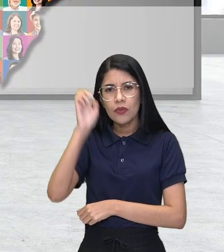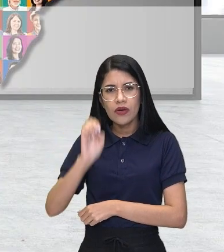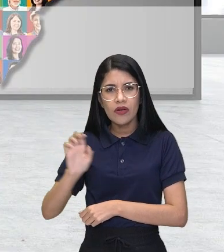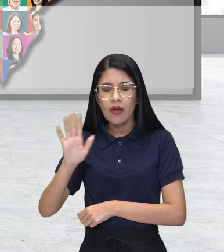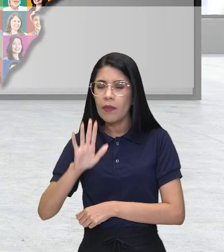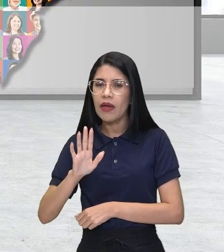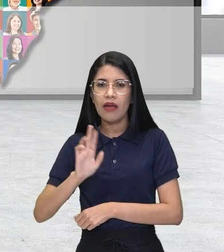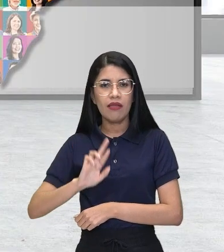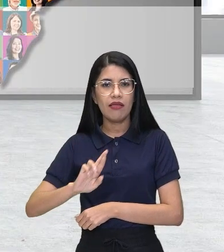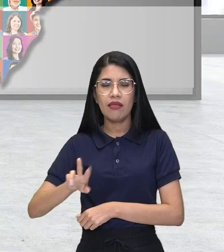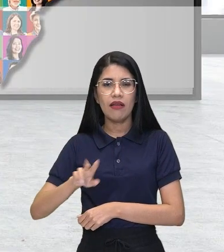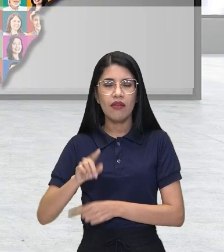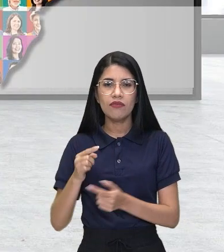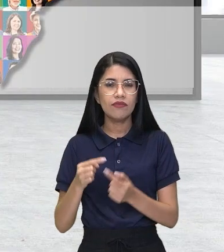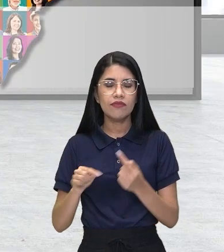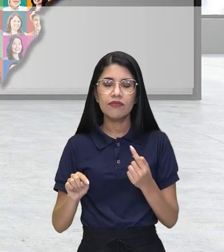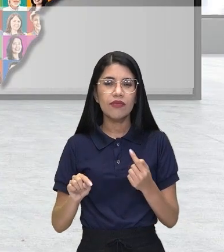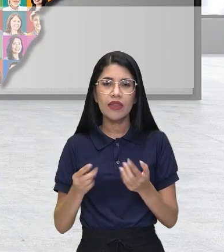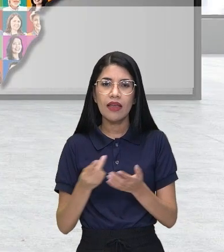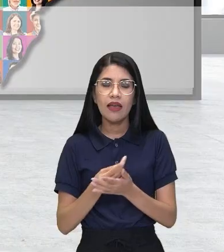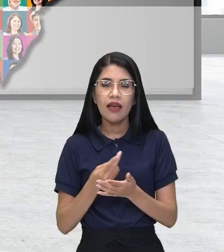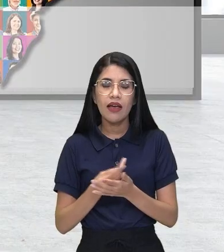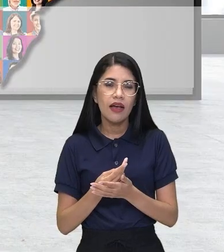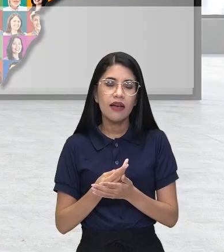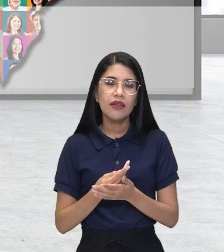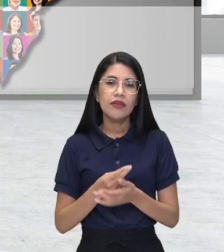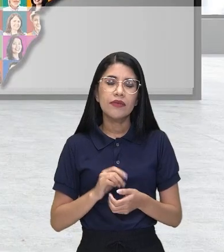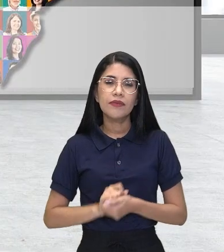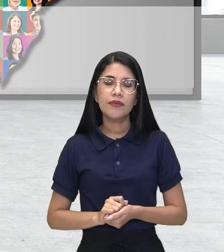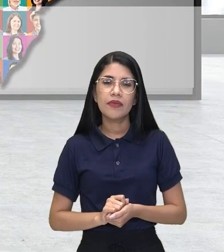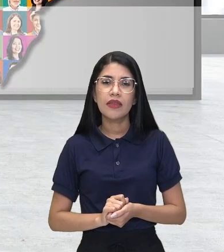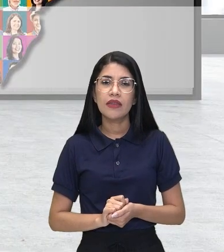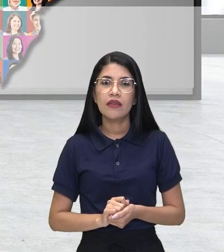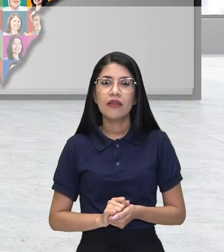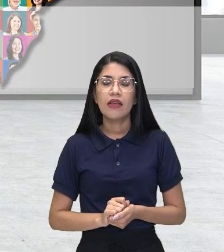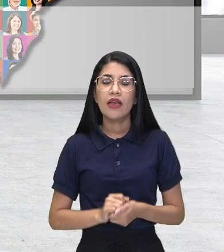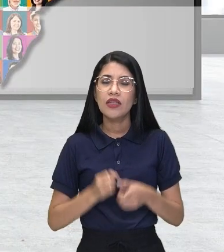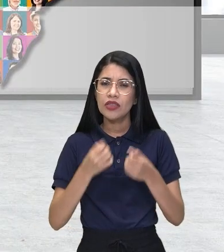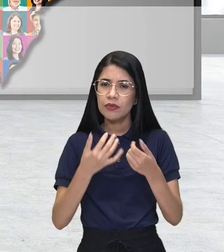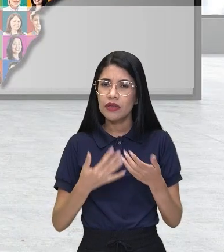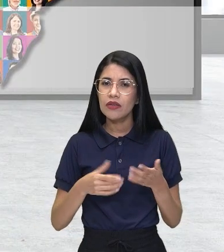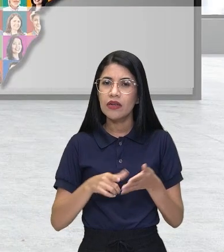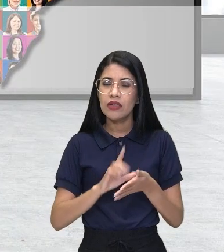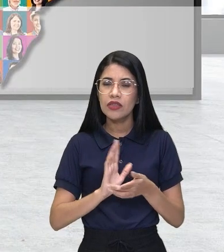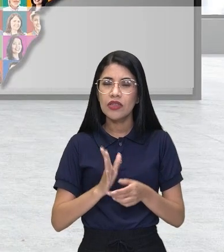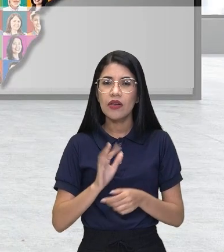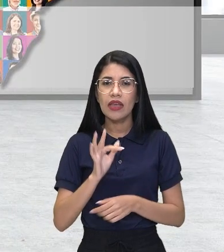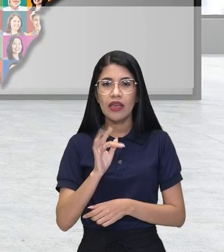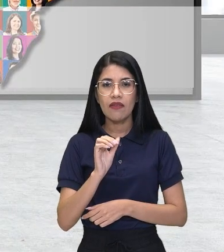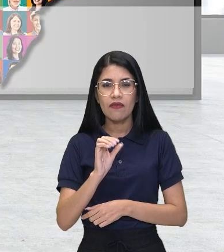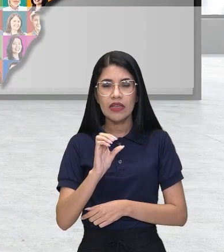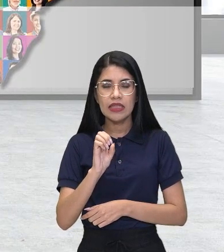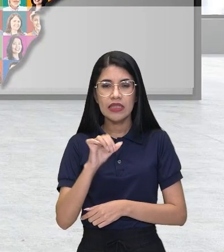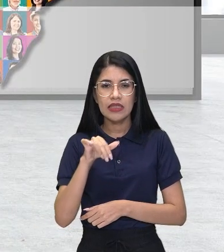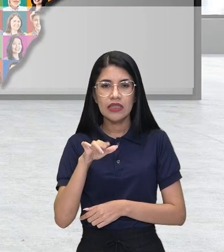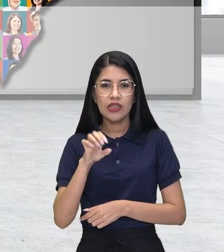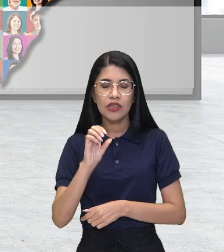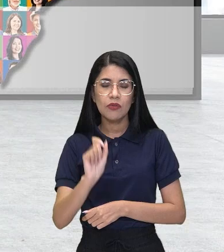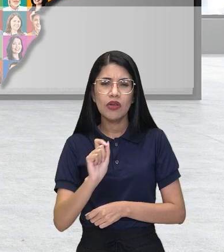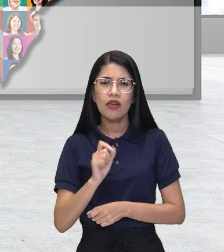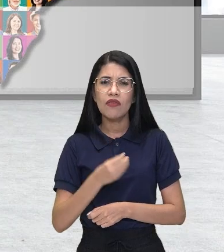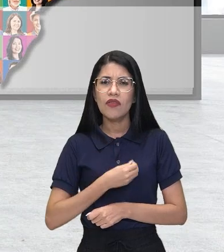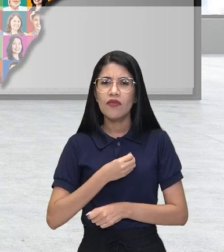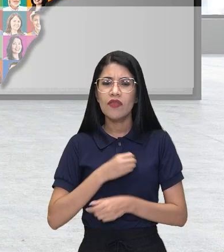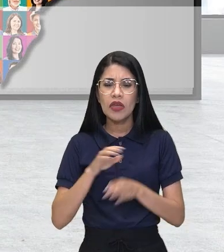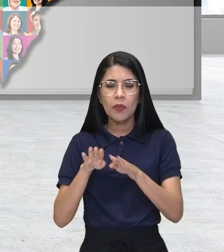só dá para viver dessa única forma aqui, né? Como a gente já tem falado anteriormente, o nome disso é fascismo, né? Viver de uma única forma